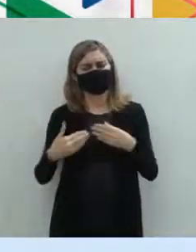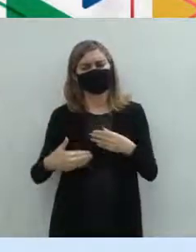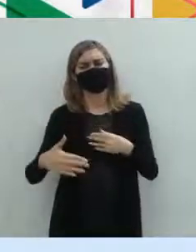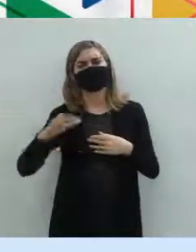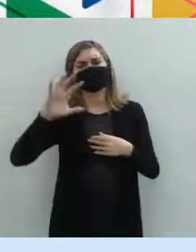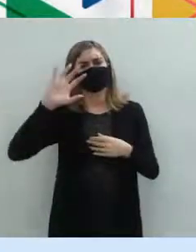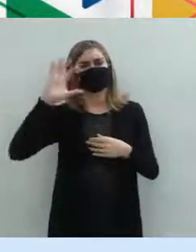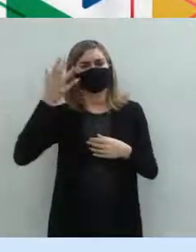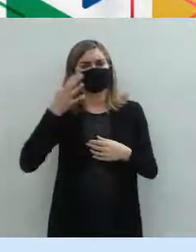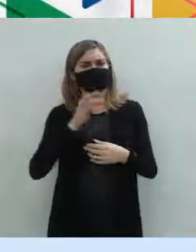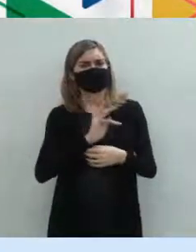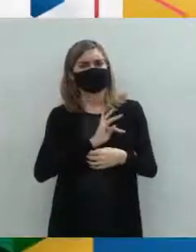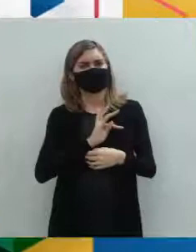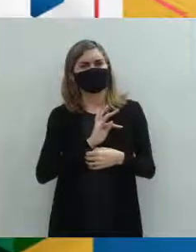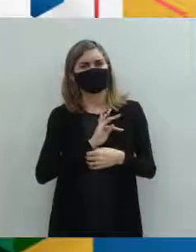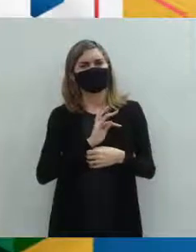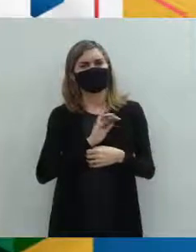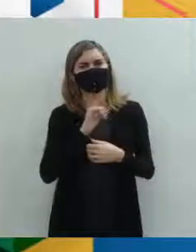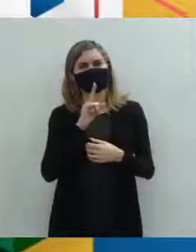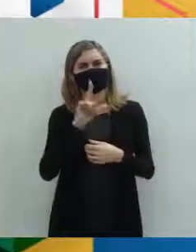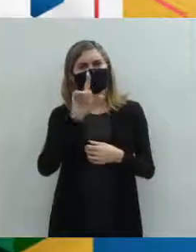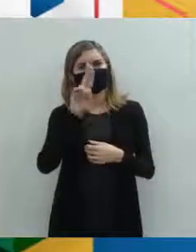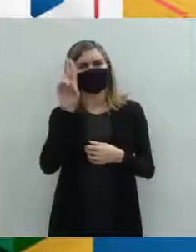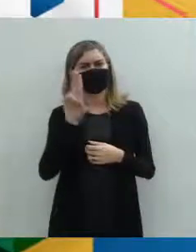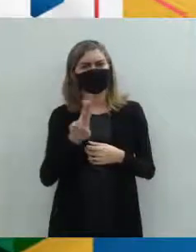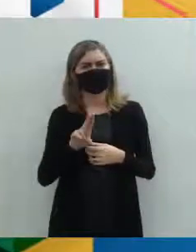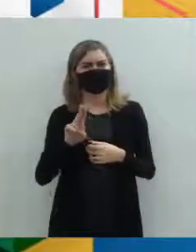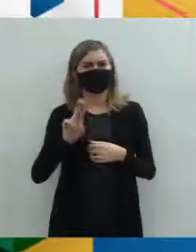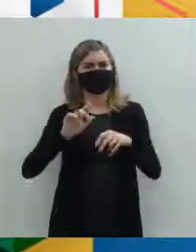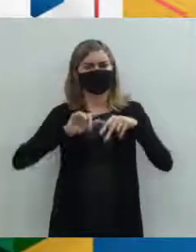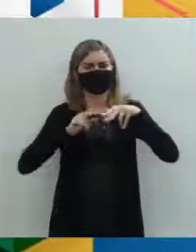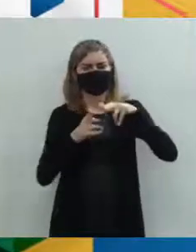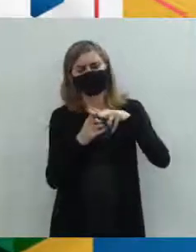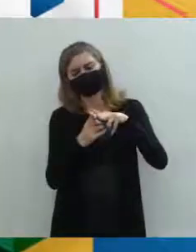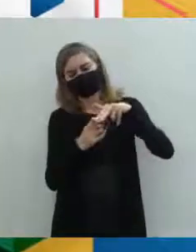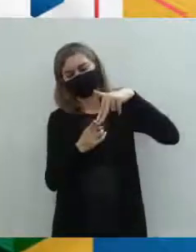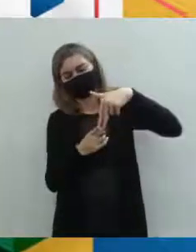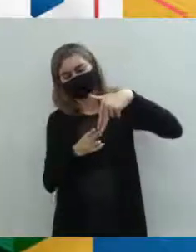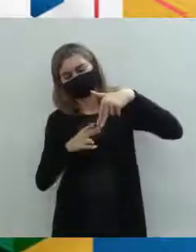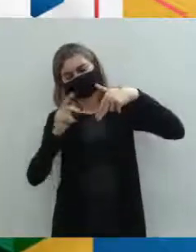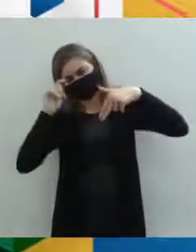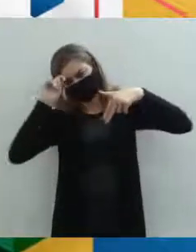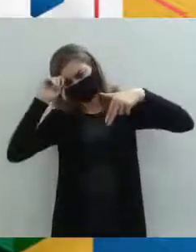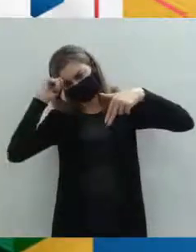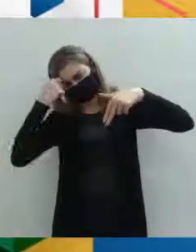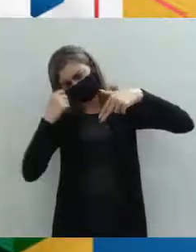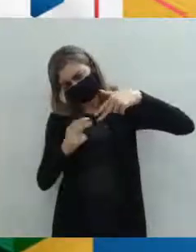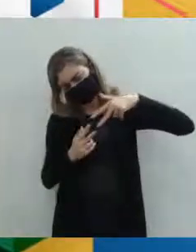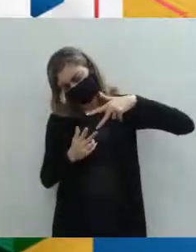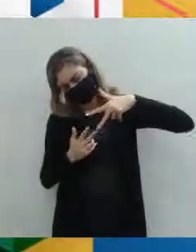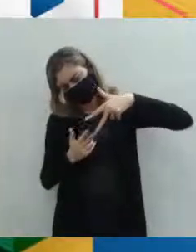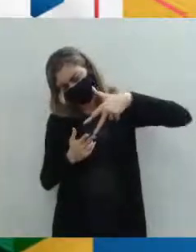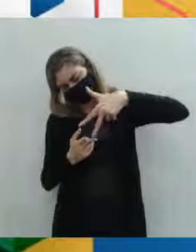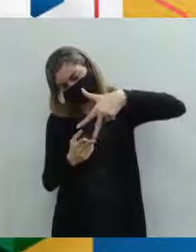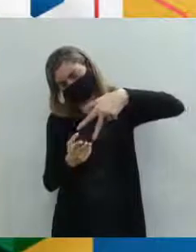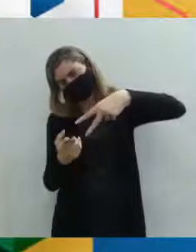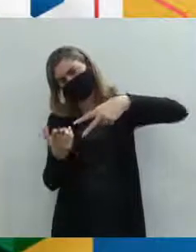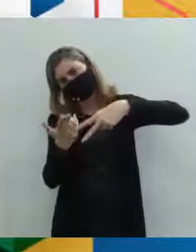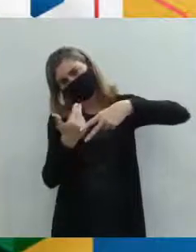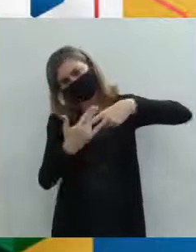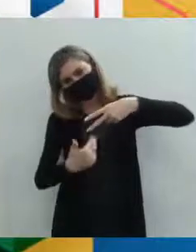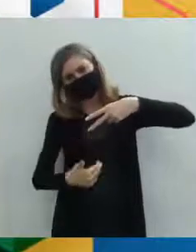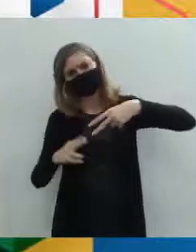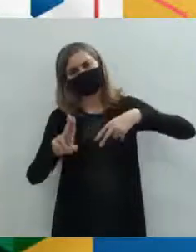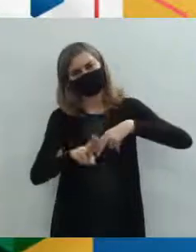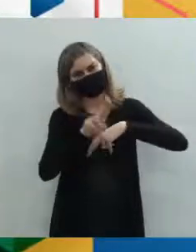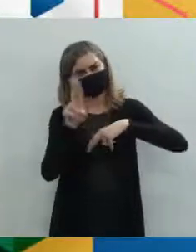essa técnica aí, ó, a técnica de luz e sombra, uma técnica de desenho muito utilizada por esses